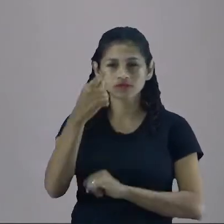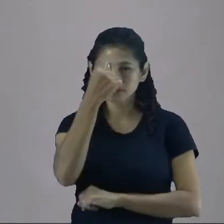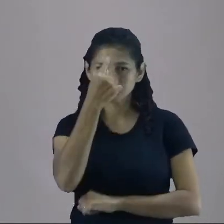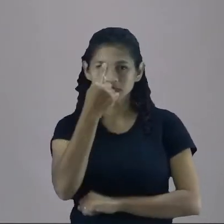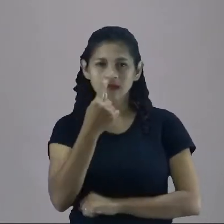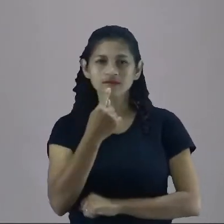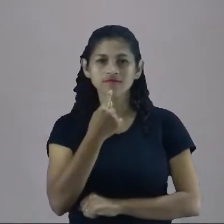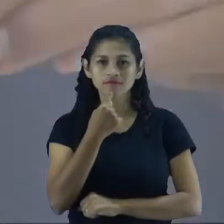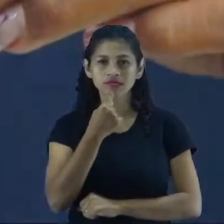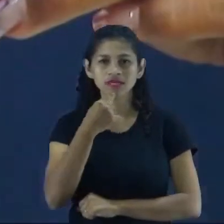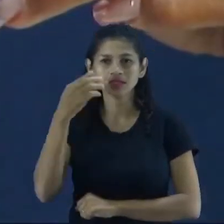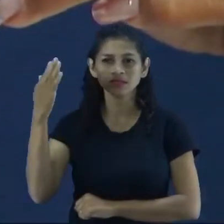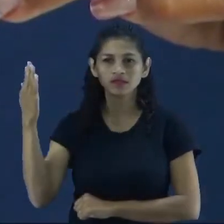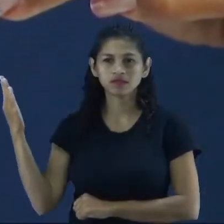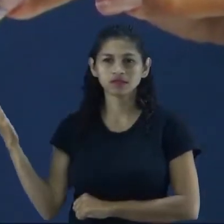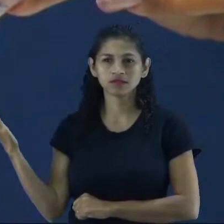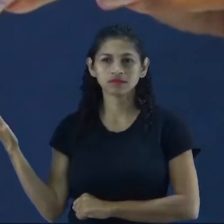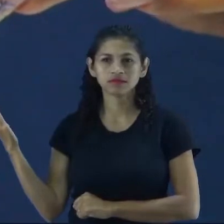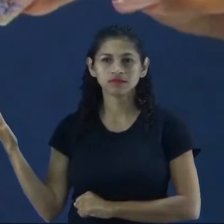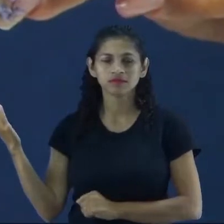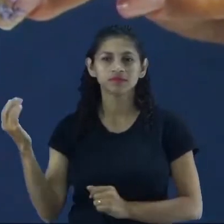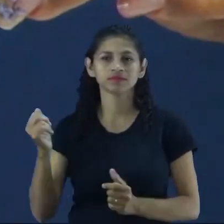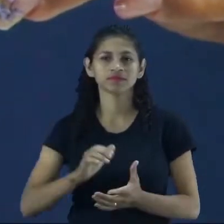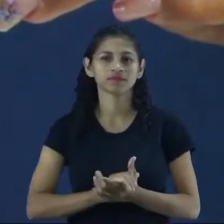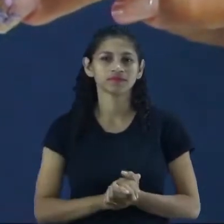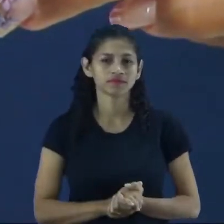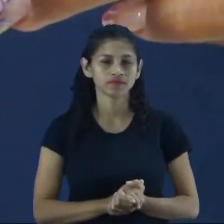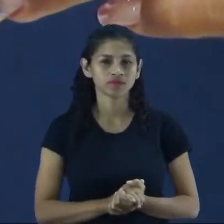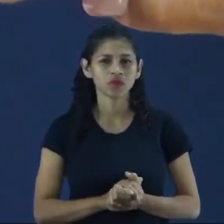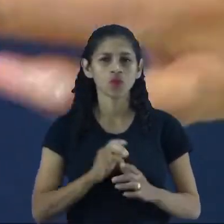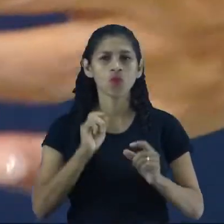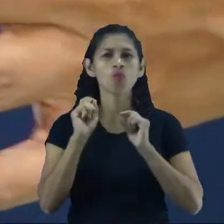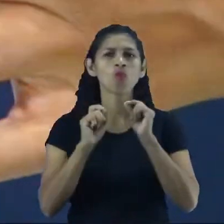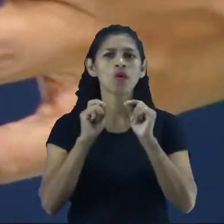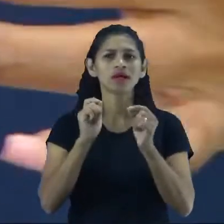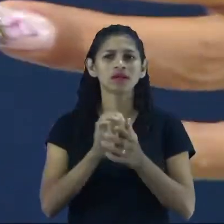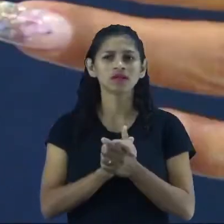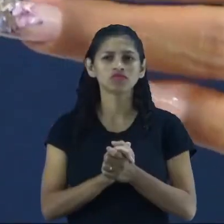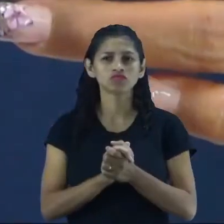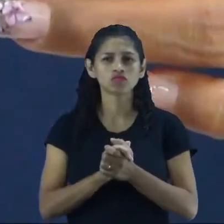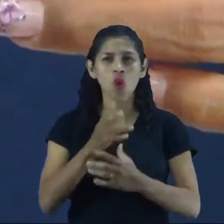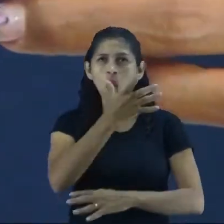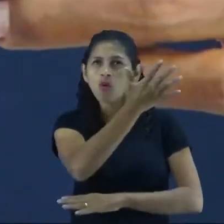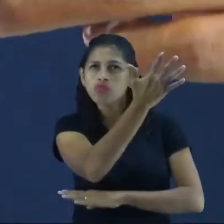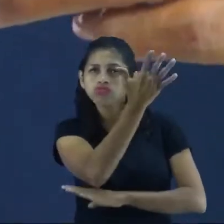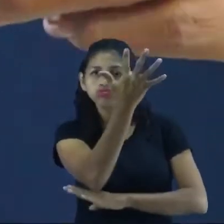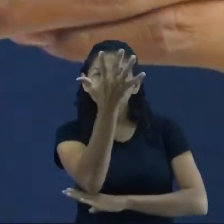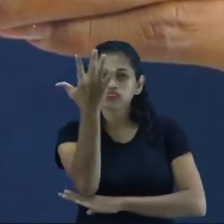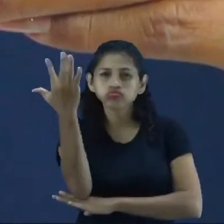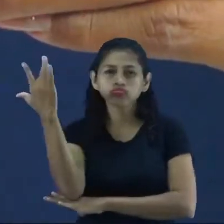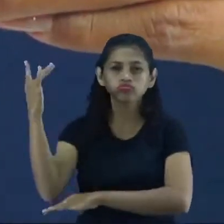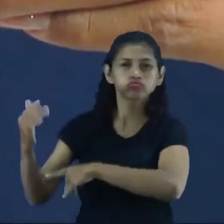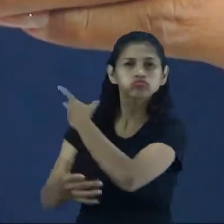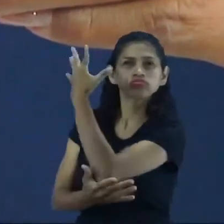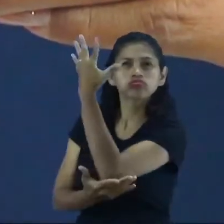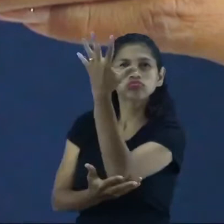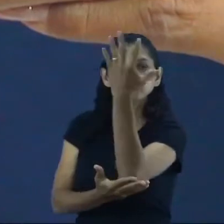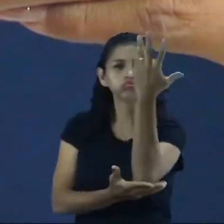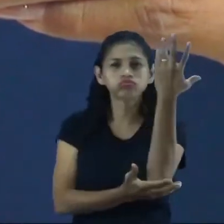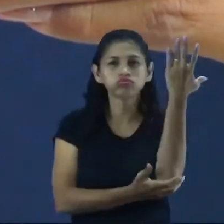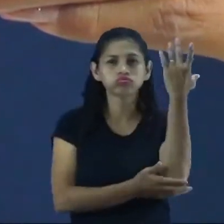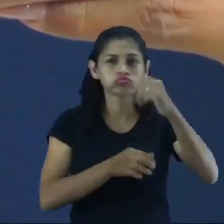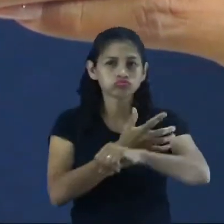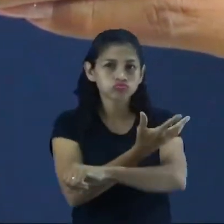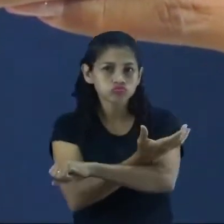só. O que nós temos aqui? Nós temos muitas árvores, né? Nós temos gramas,